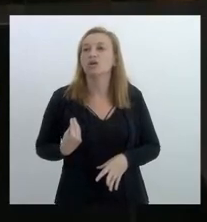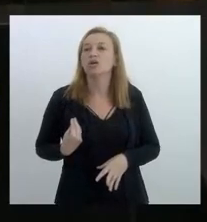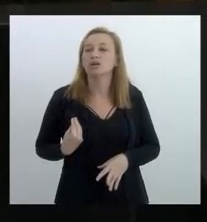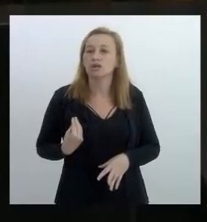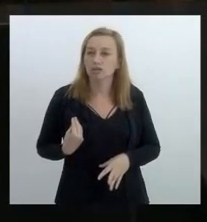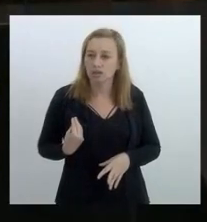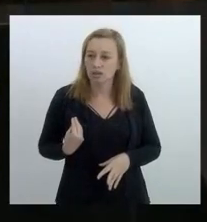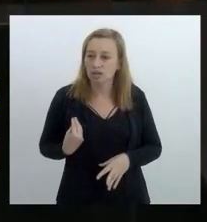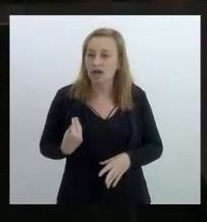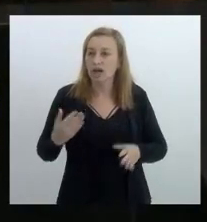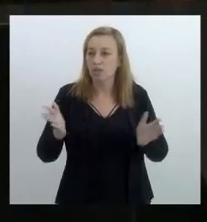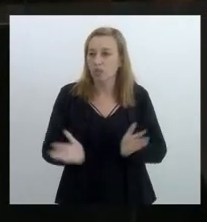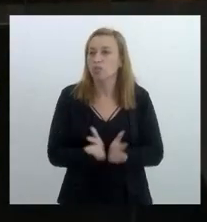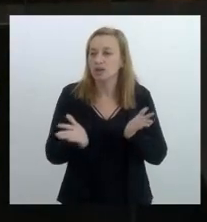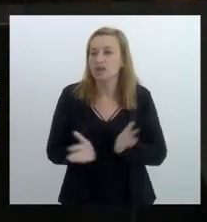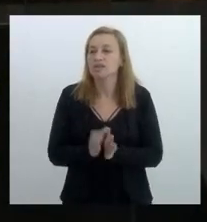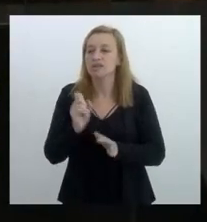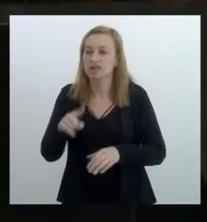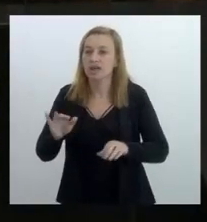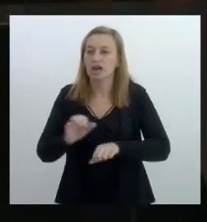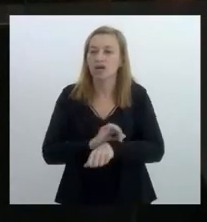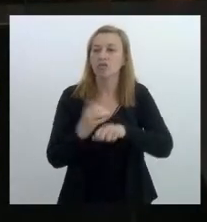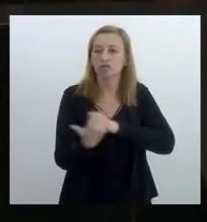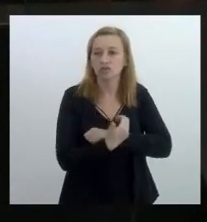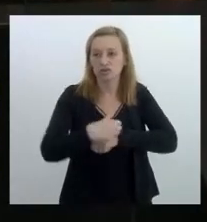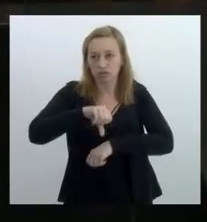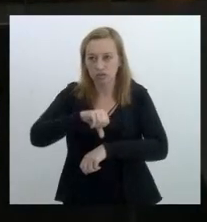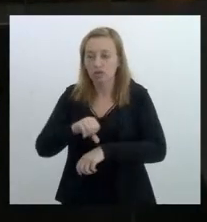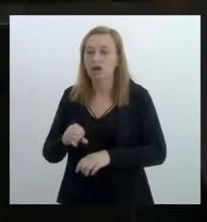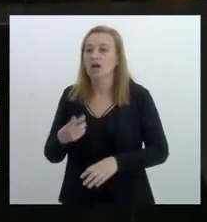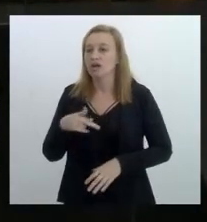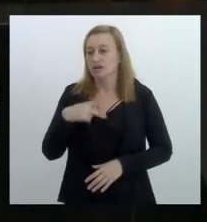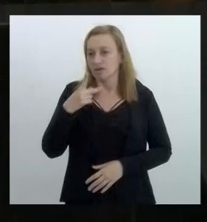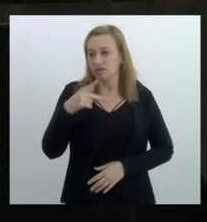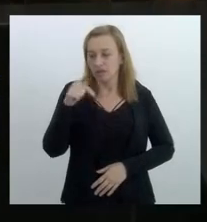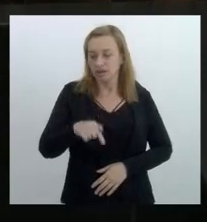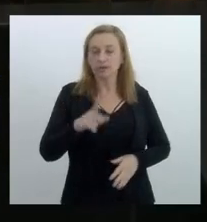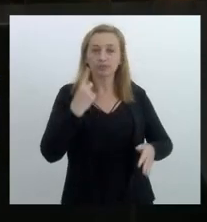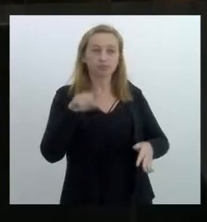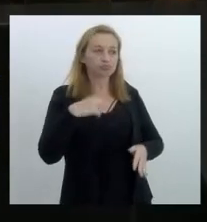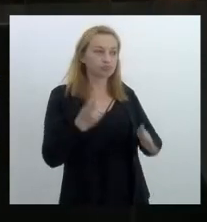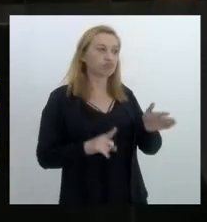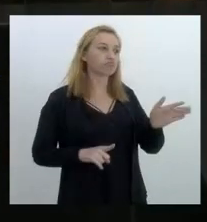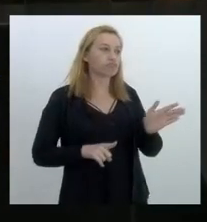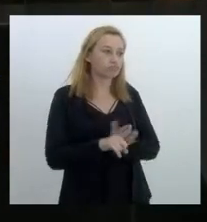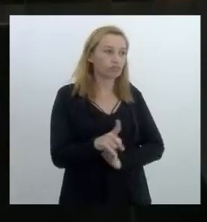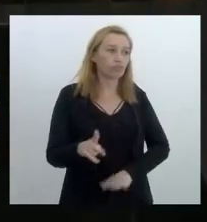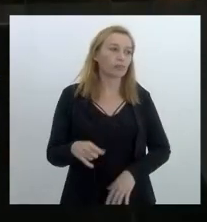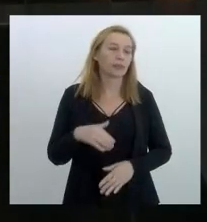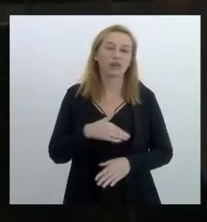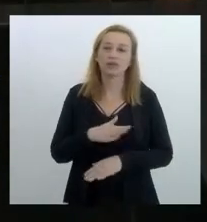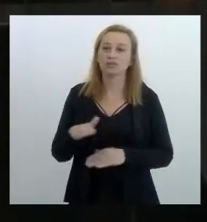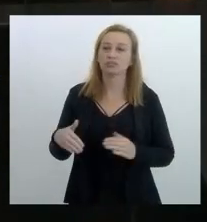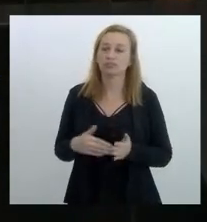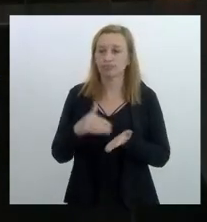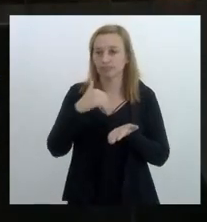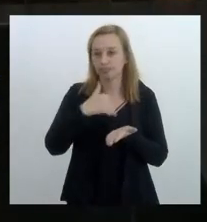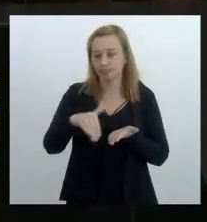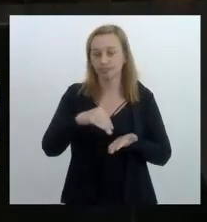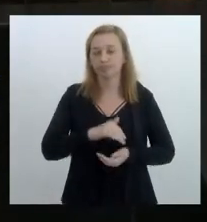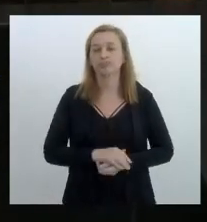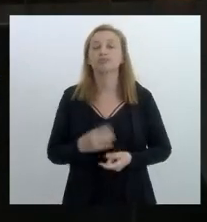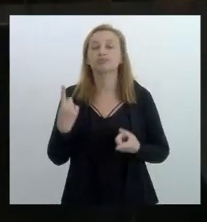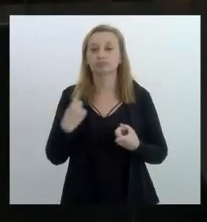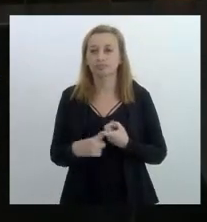da humanidade, que é a Covid-19. Então fica aqui a minha outra pergunta. Senhores secretários,